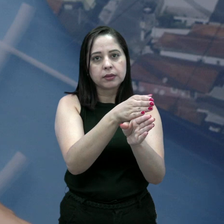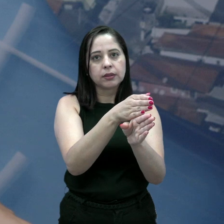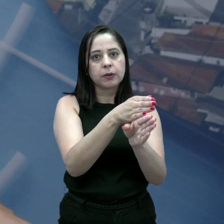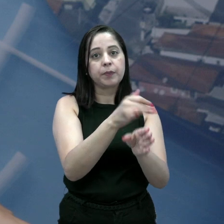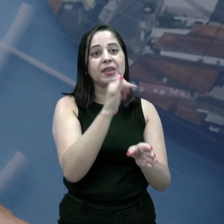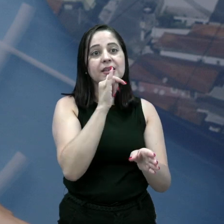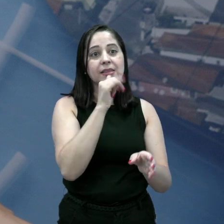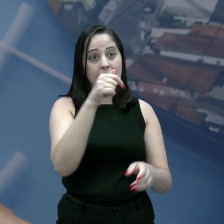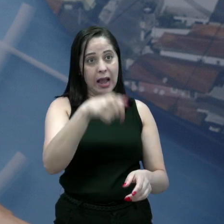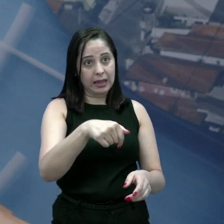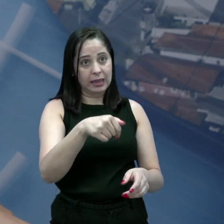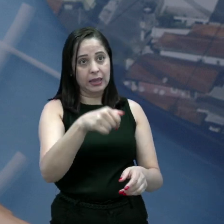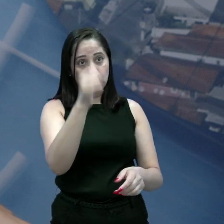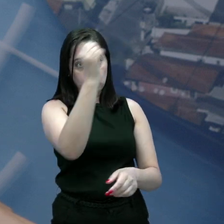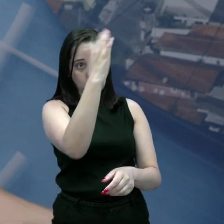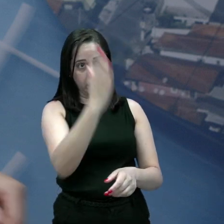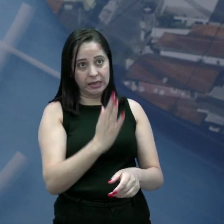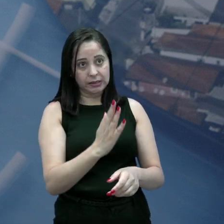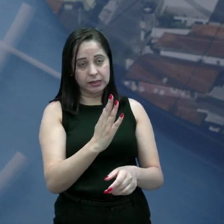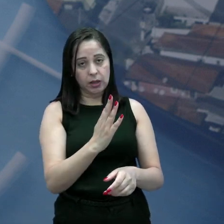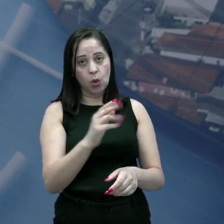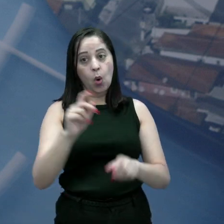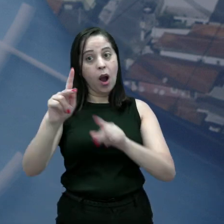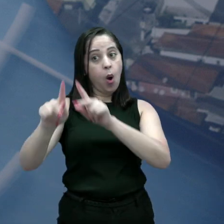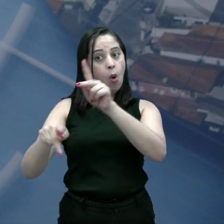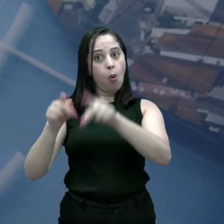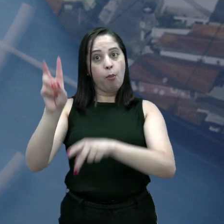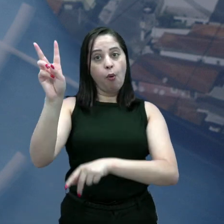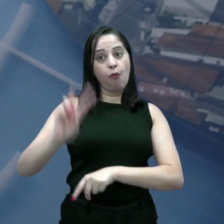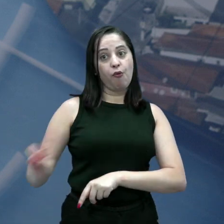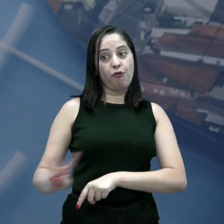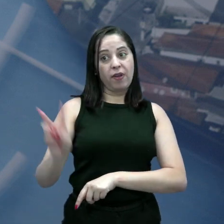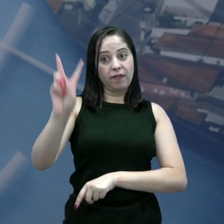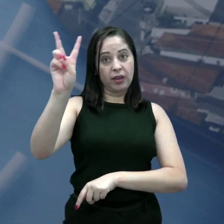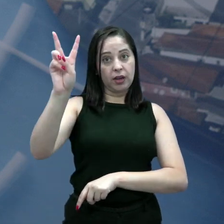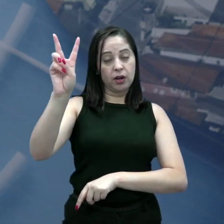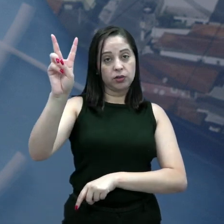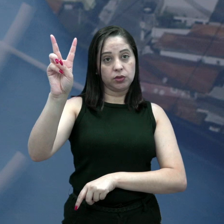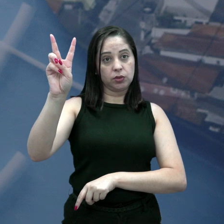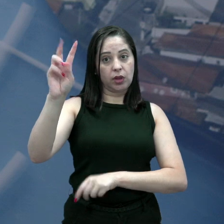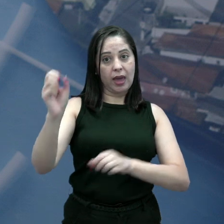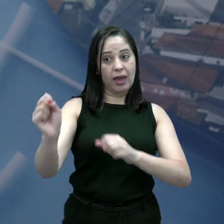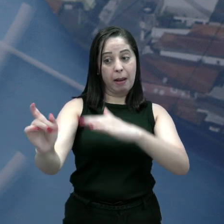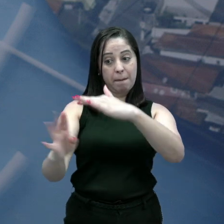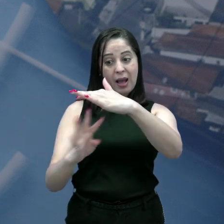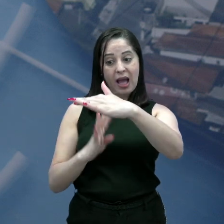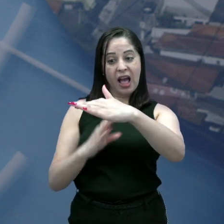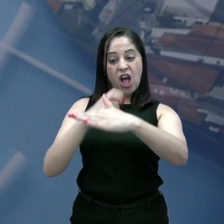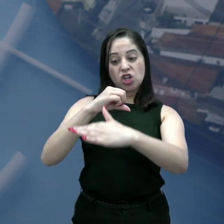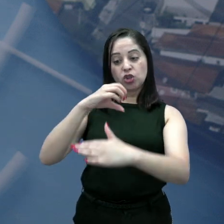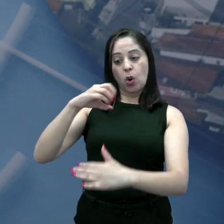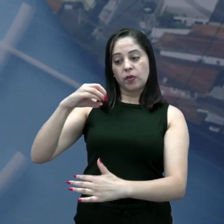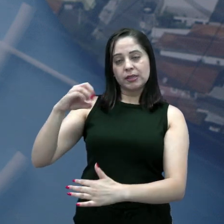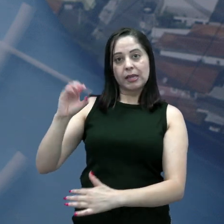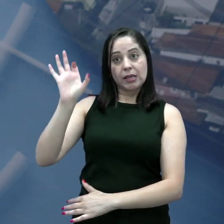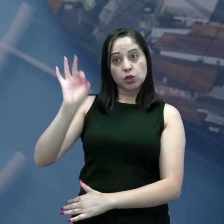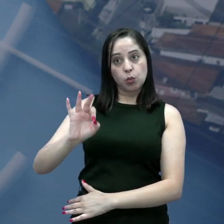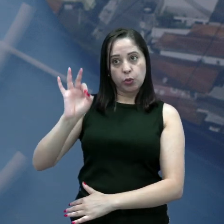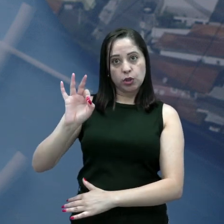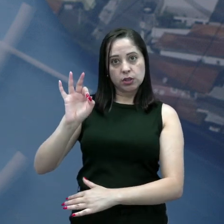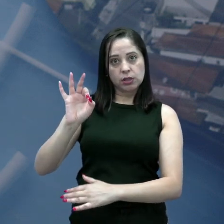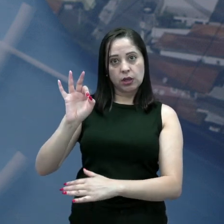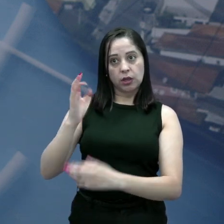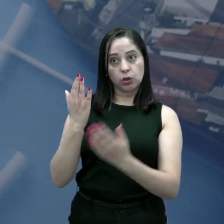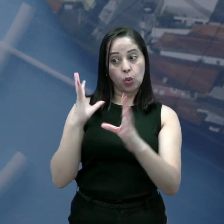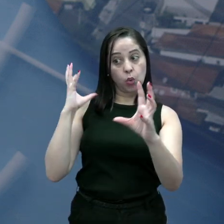né, os venezuelanos, né, cresceu em 900%, né, em 2 anos, a